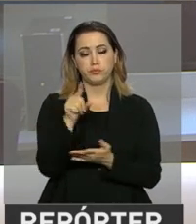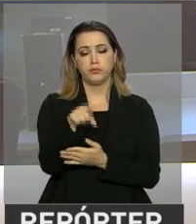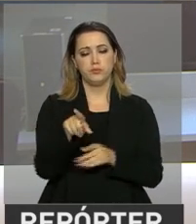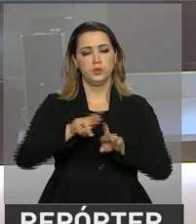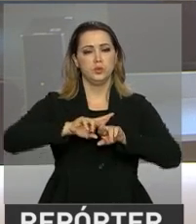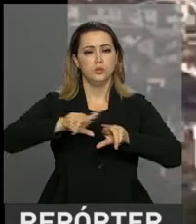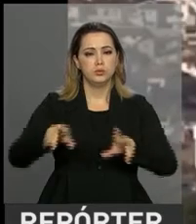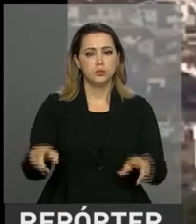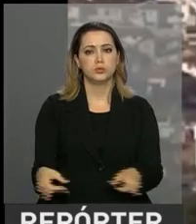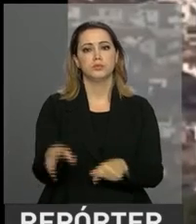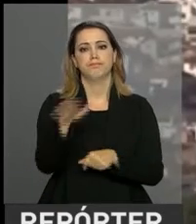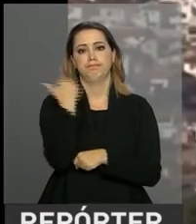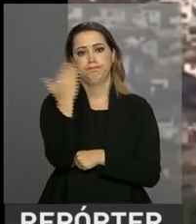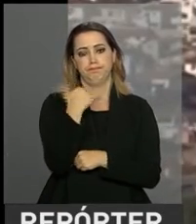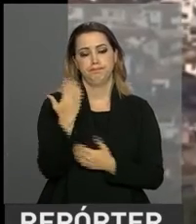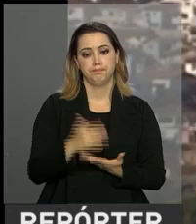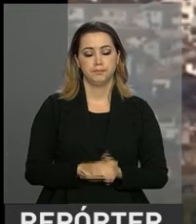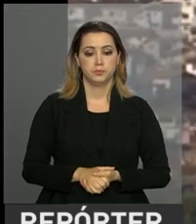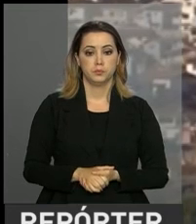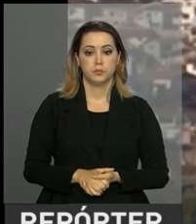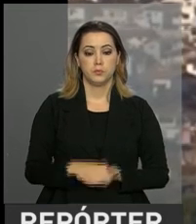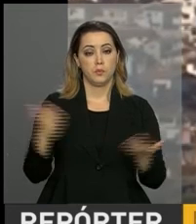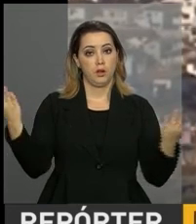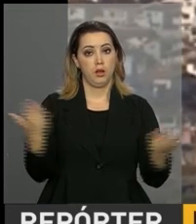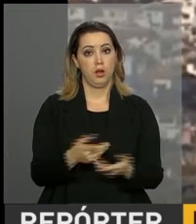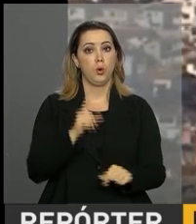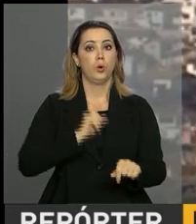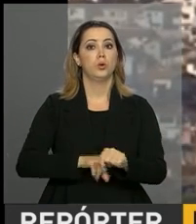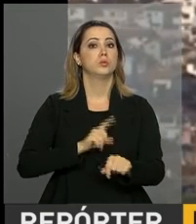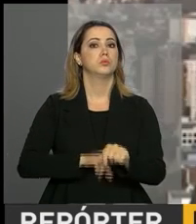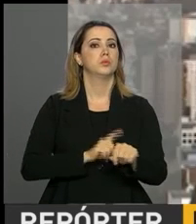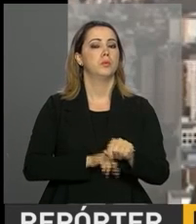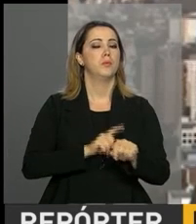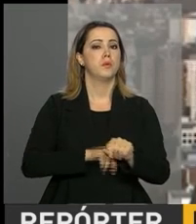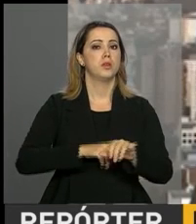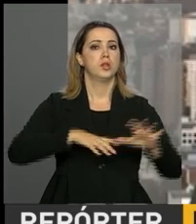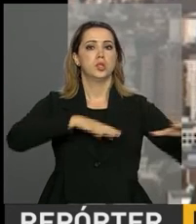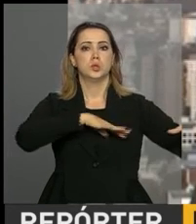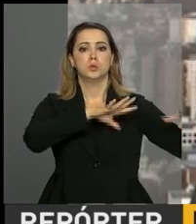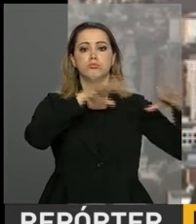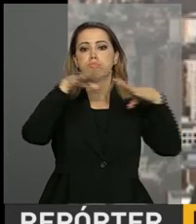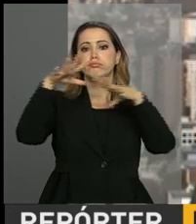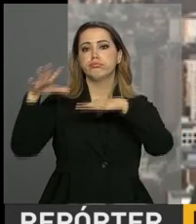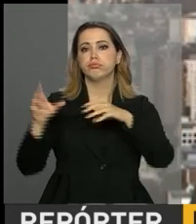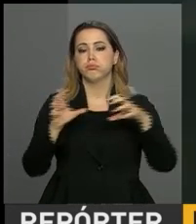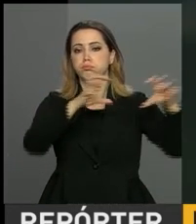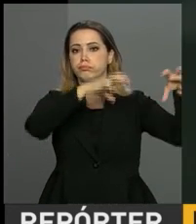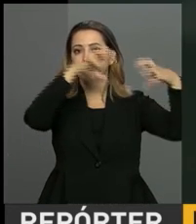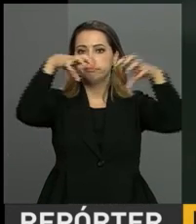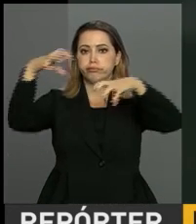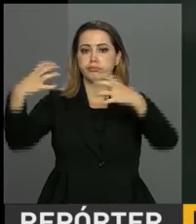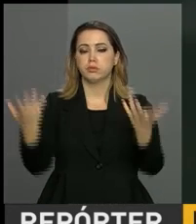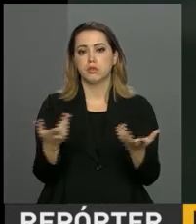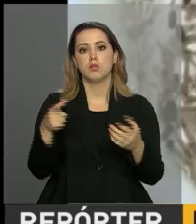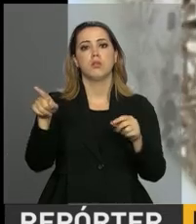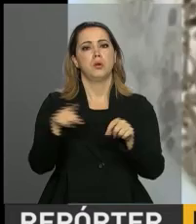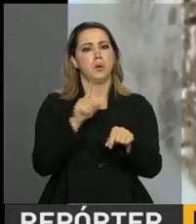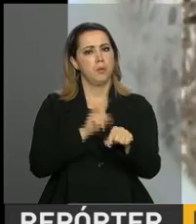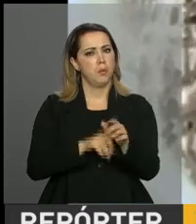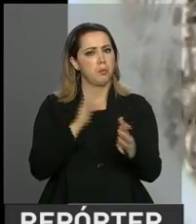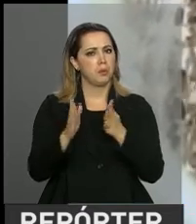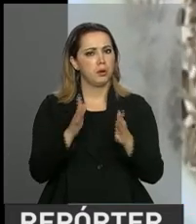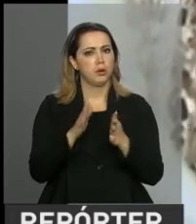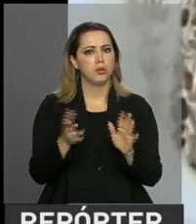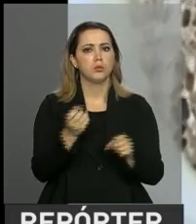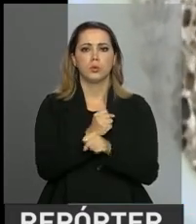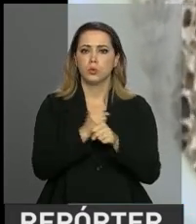alerta a época mais crítica em que favorece o aparecimento do temido mosquito aedes aegypti